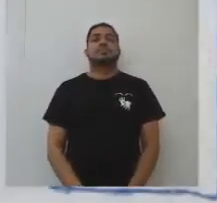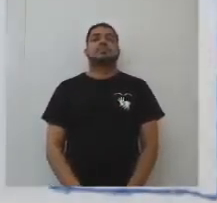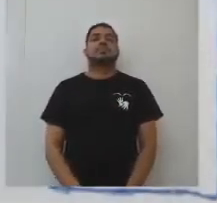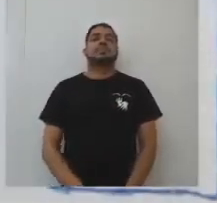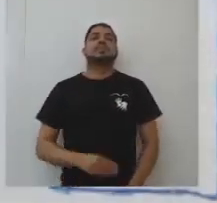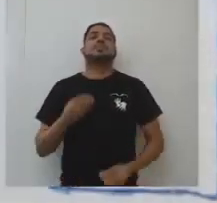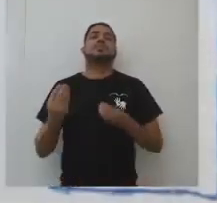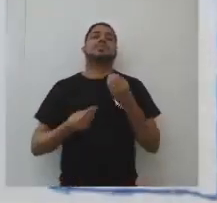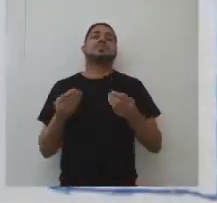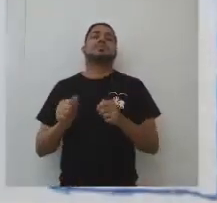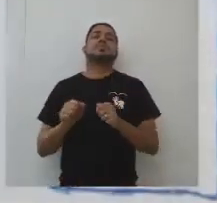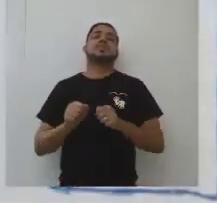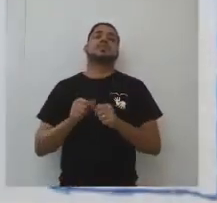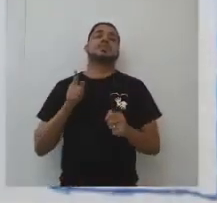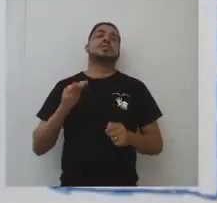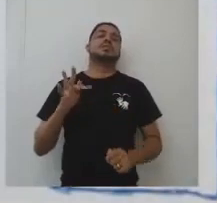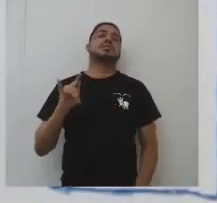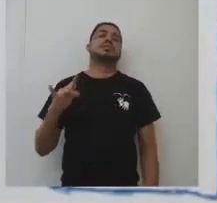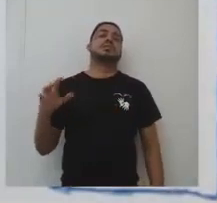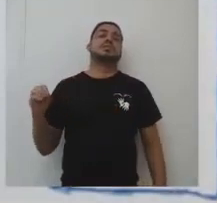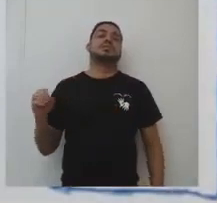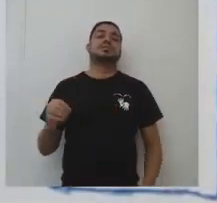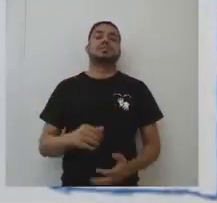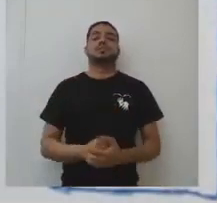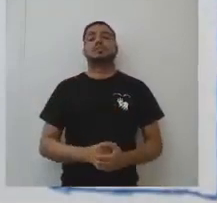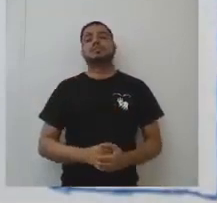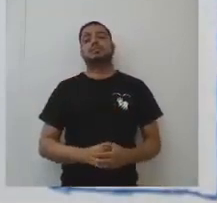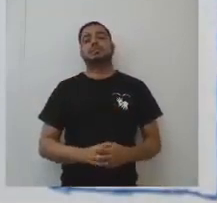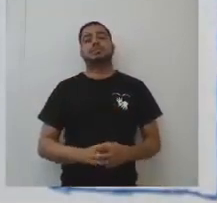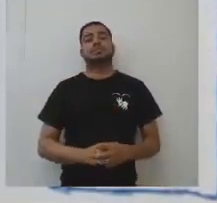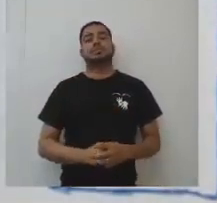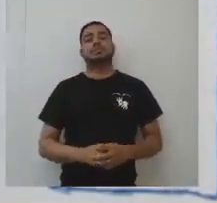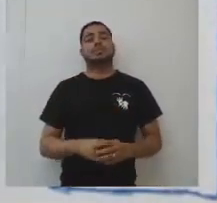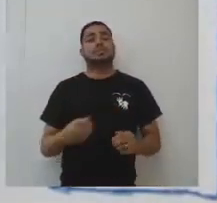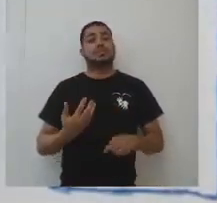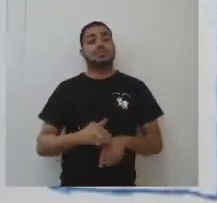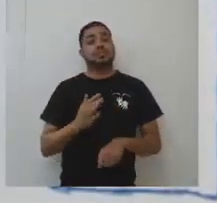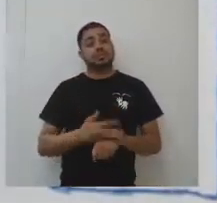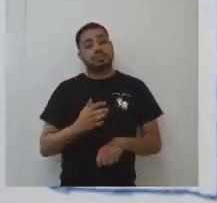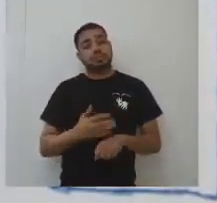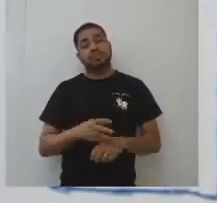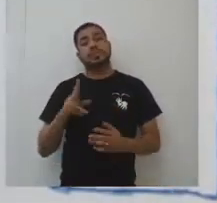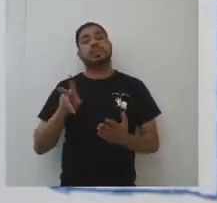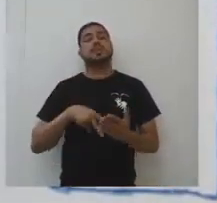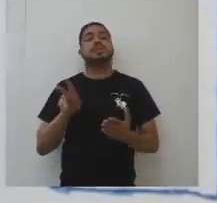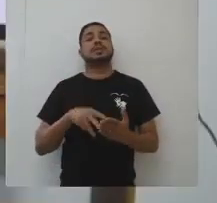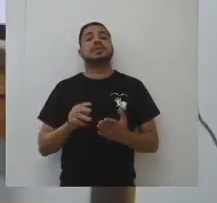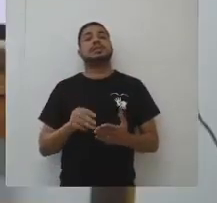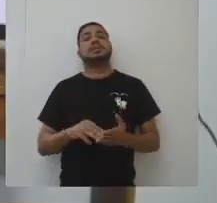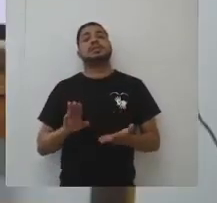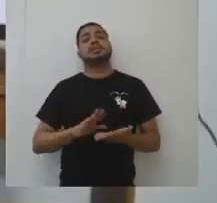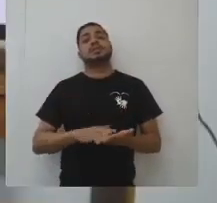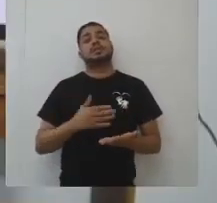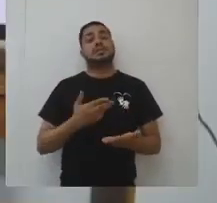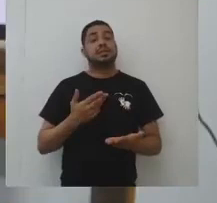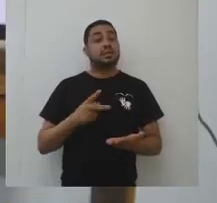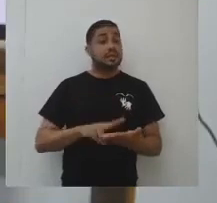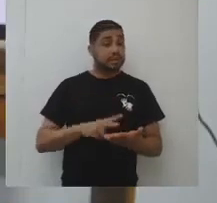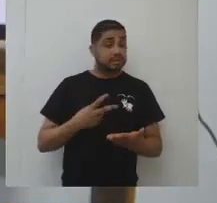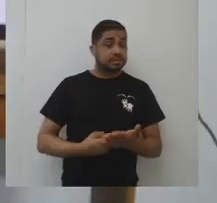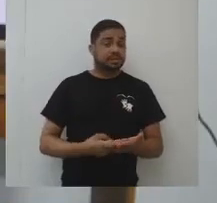Como aplicar essa função? Vamos exercitar, leia e vamos